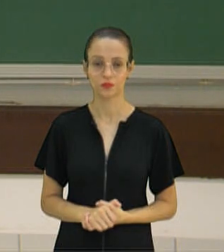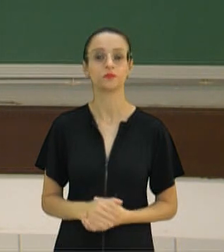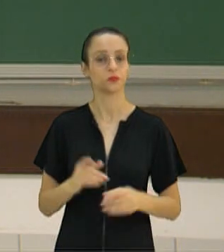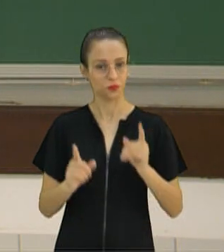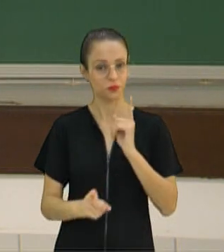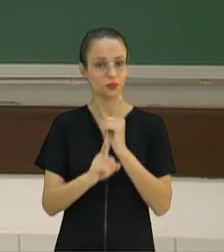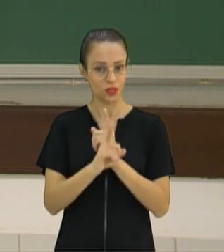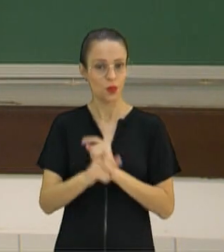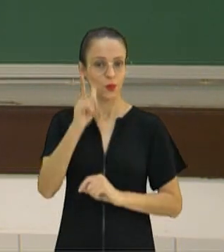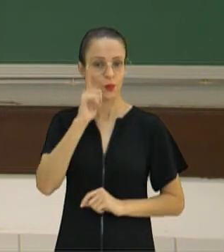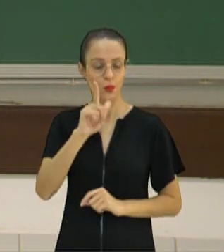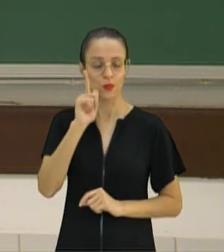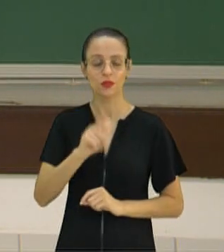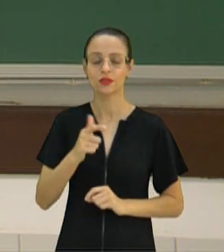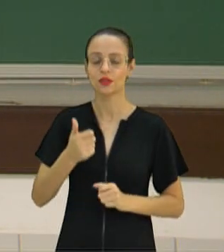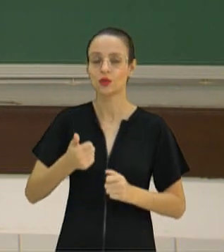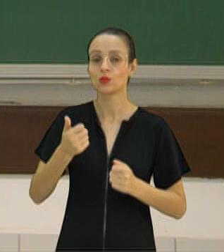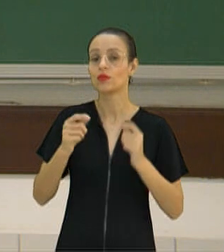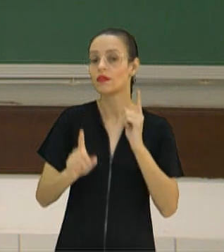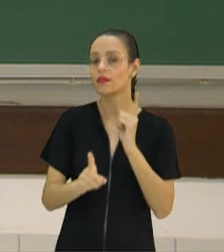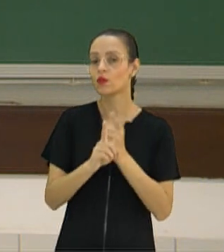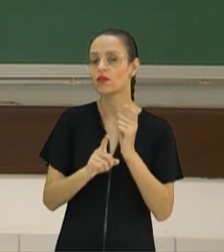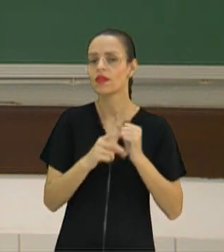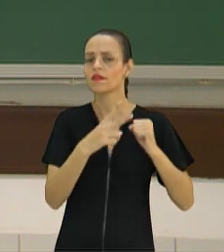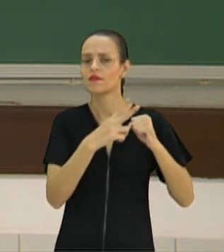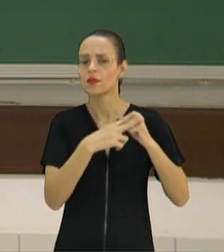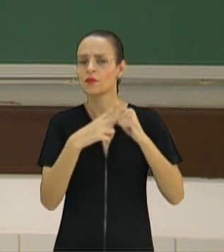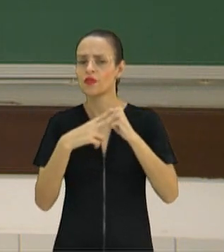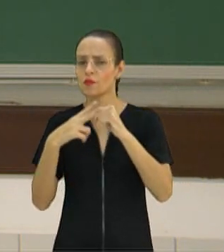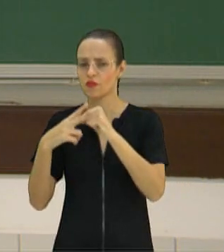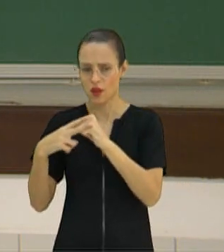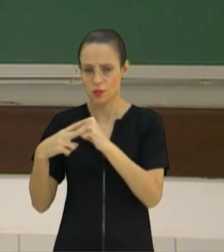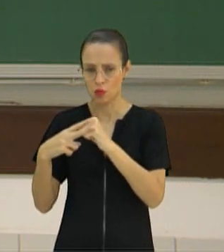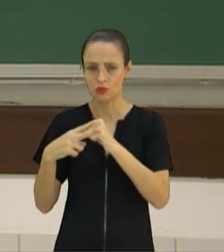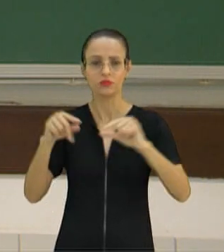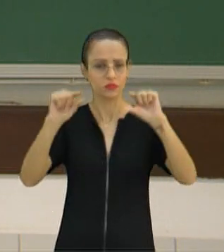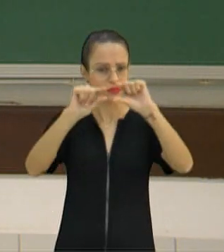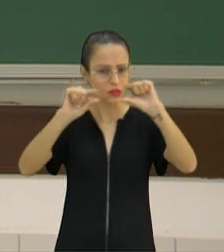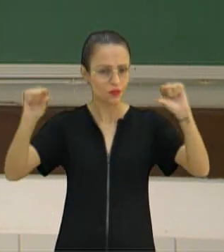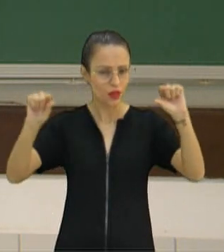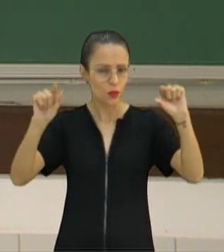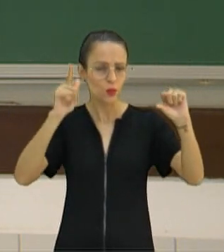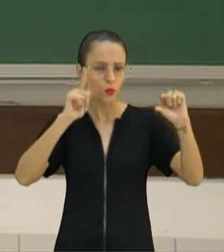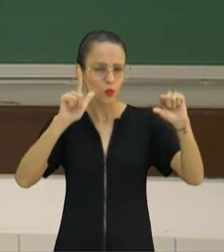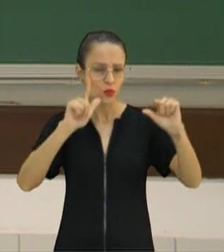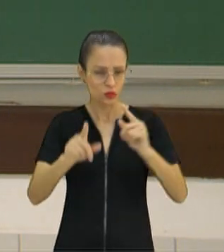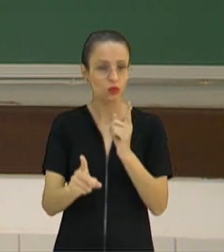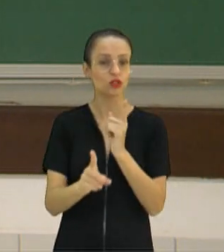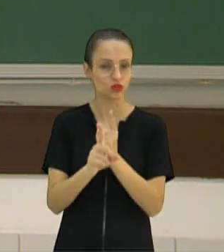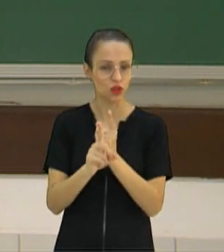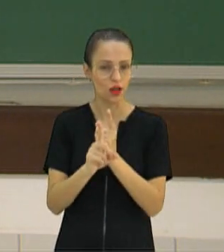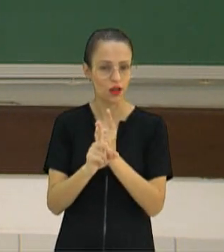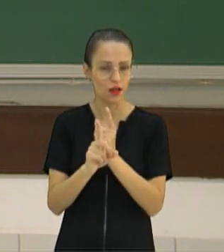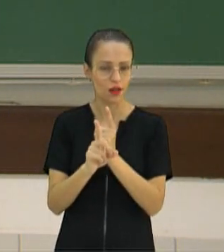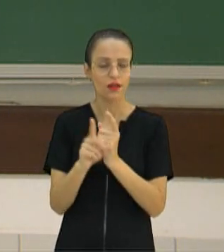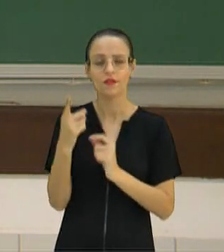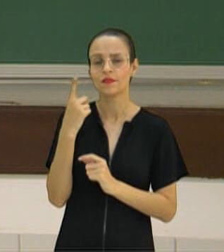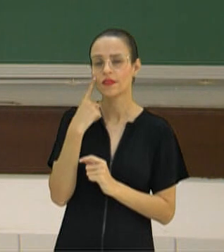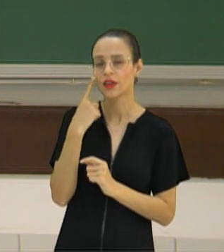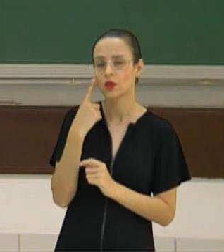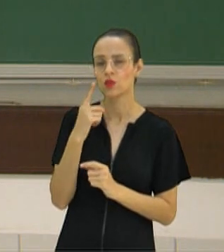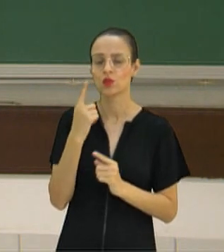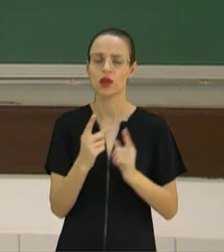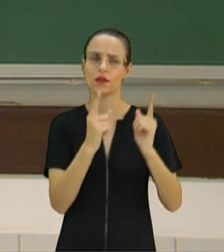Identificou, conseguiu encontrar os verbos presentes no enunciado, nessa frase, e estabeleceu se é um